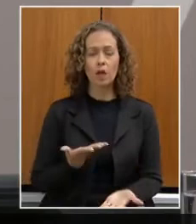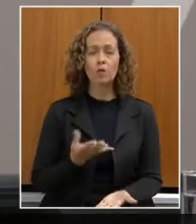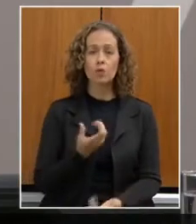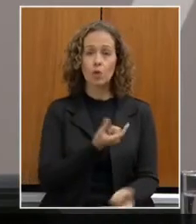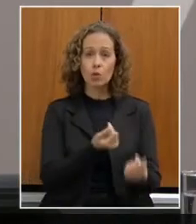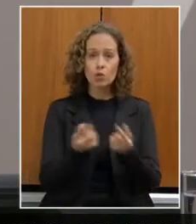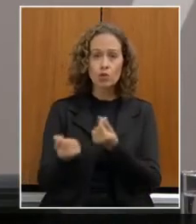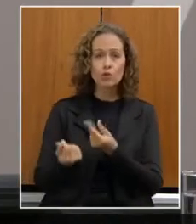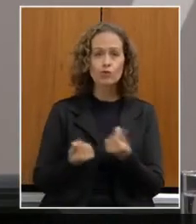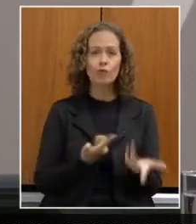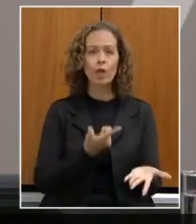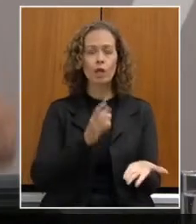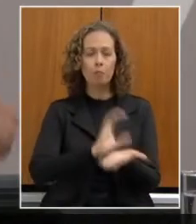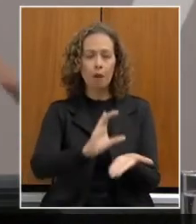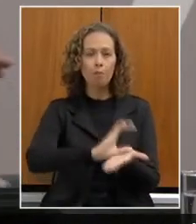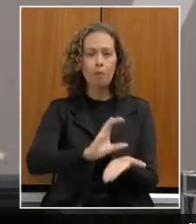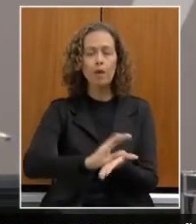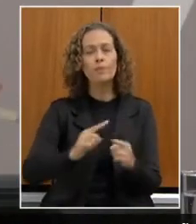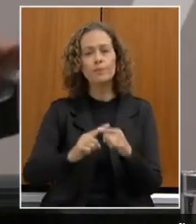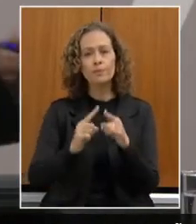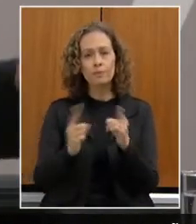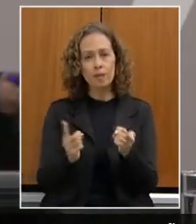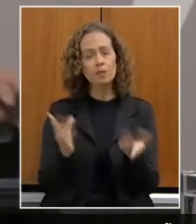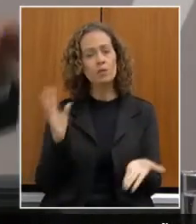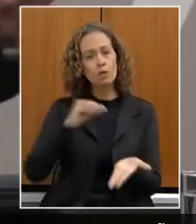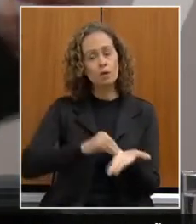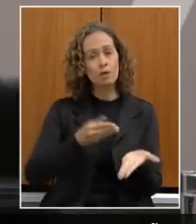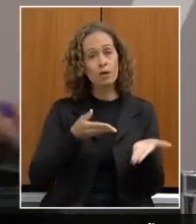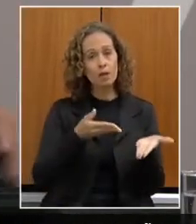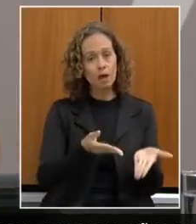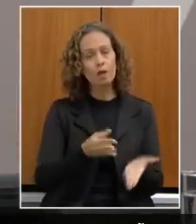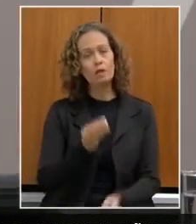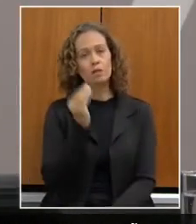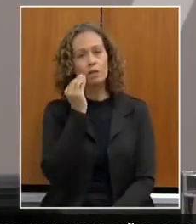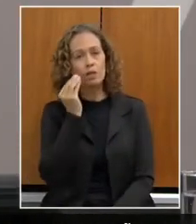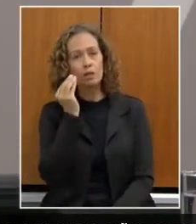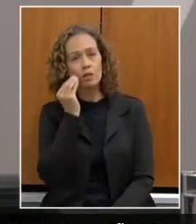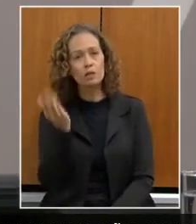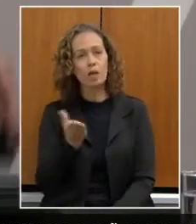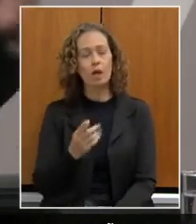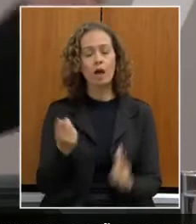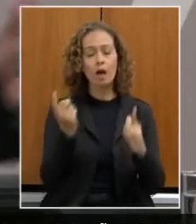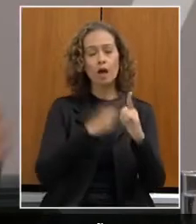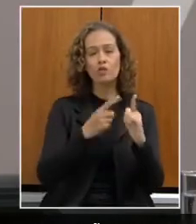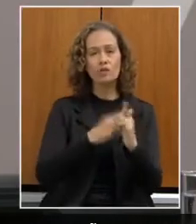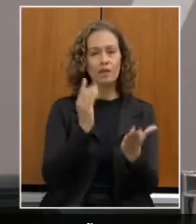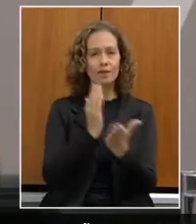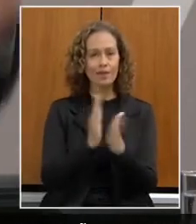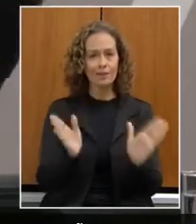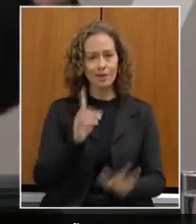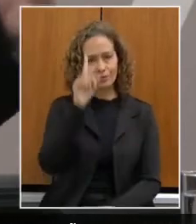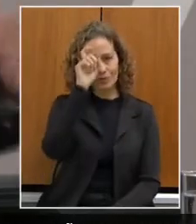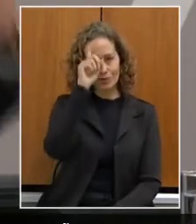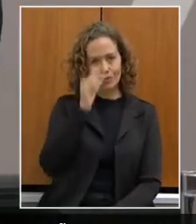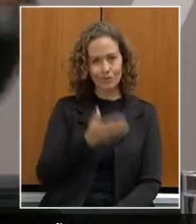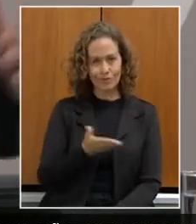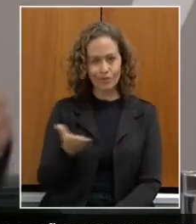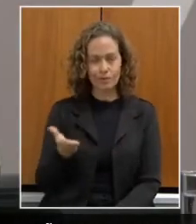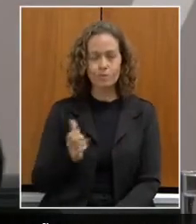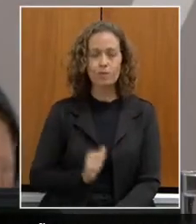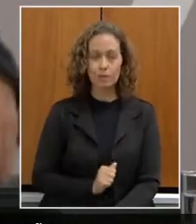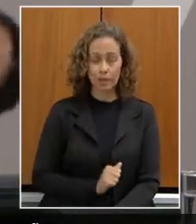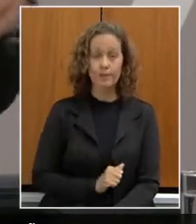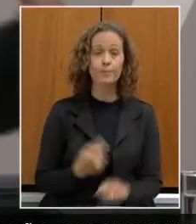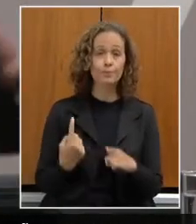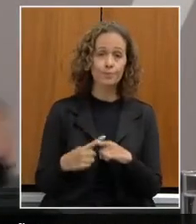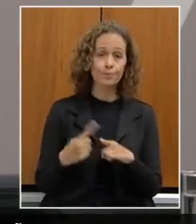fundo perdido nos hospitais coloca lá e aí a gente tenta acabar com essa dívida dos hospitais filantrópicos que eu acredito que vai fazê